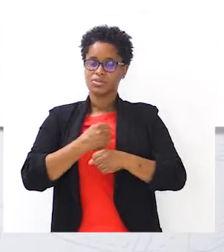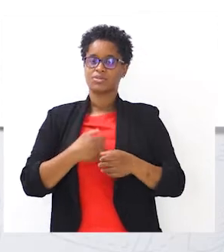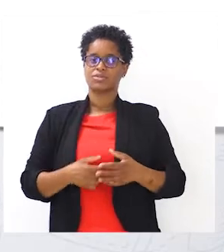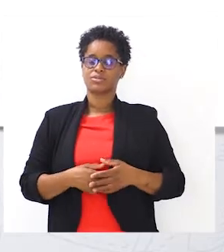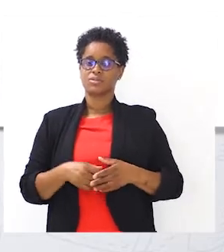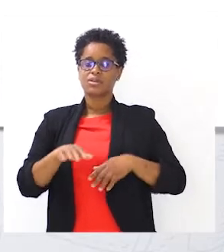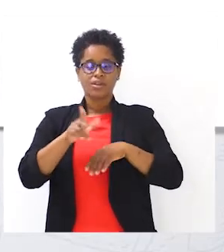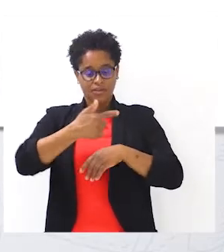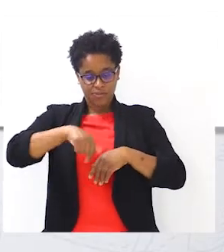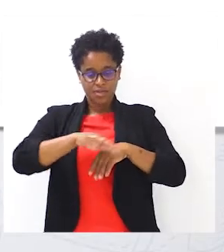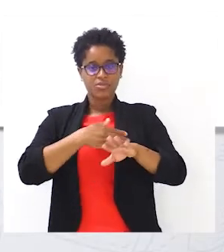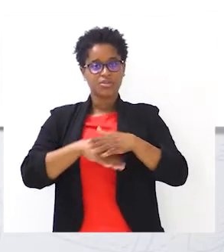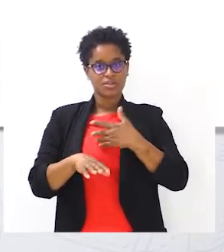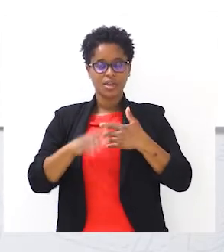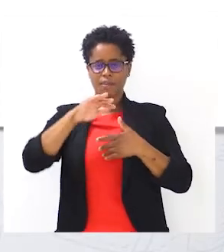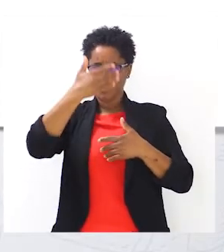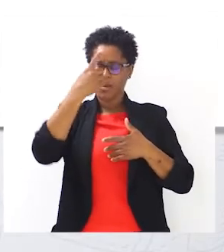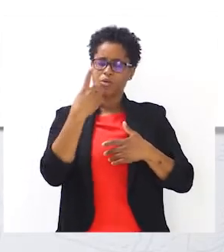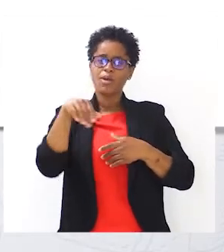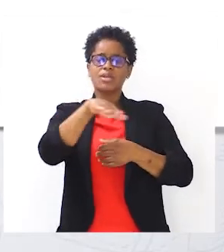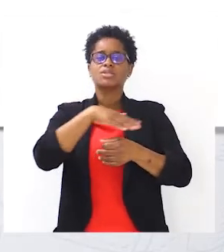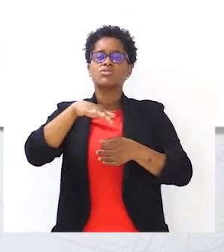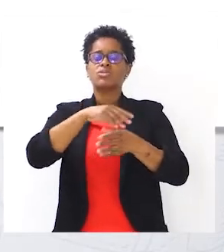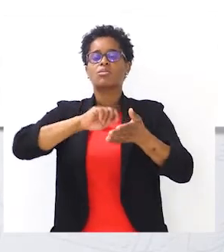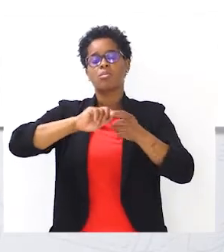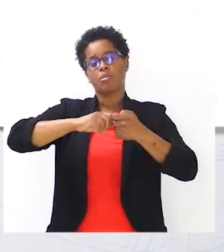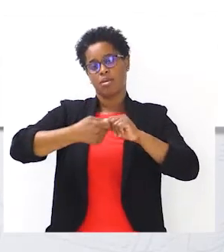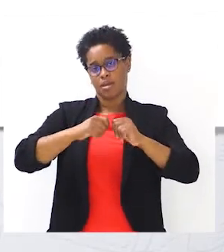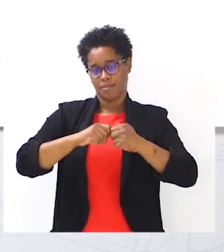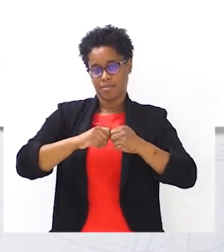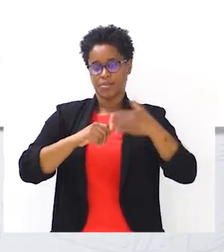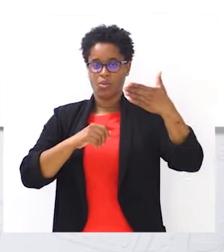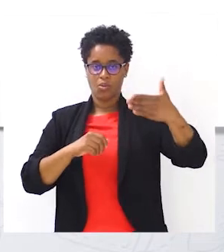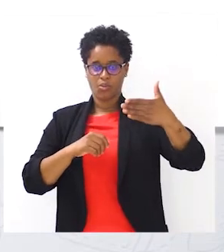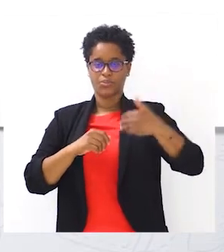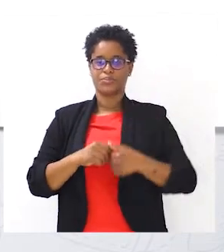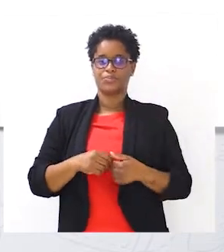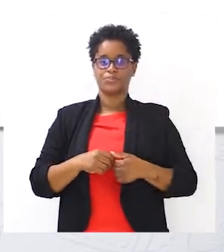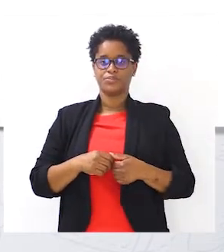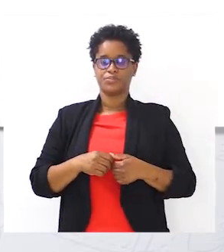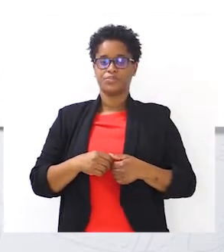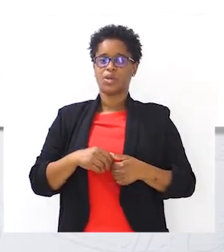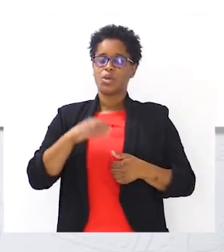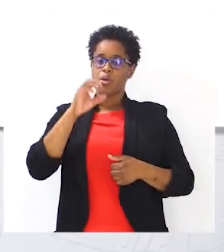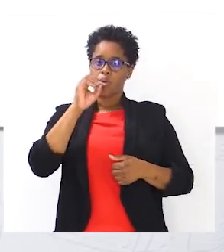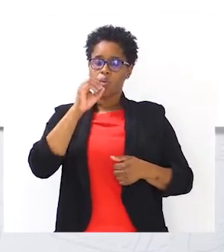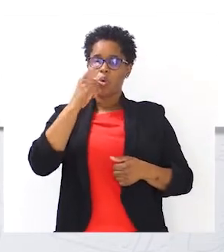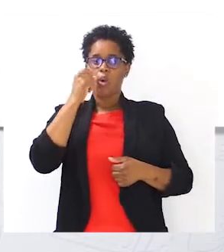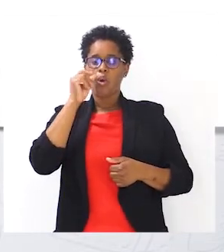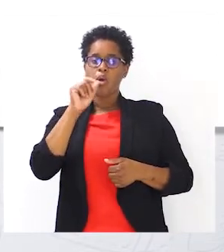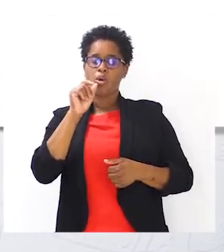exercícios. Vamos fazer primeiro uma situação problema. 1. O Marcos